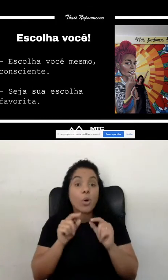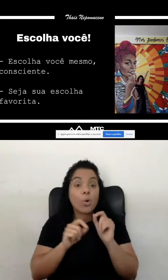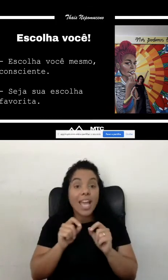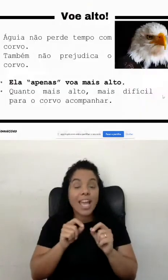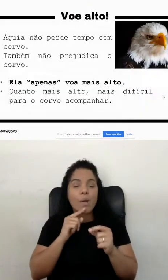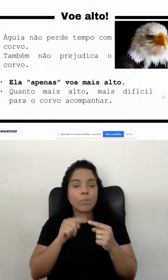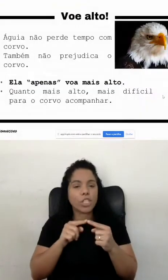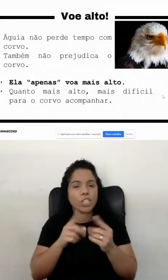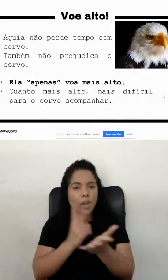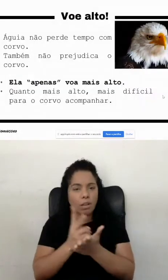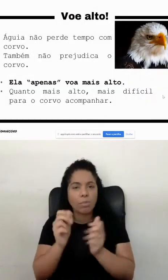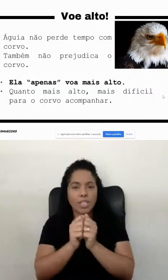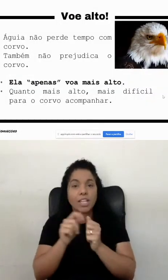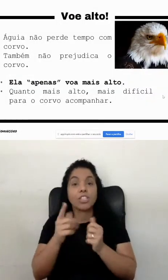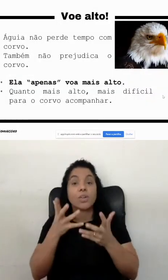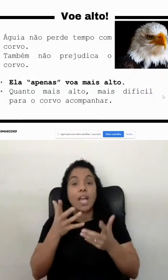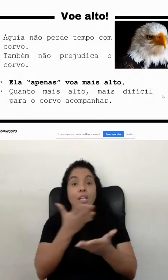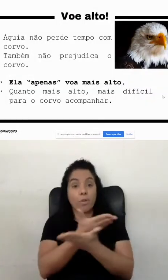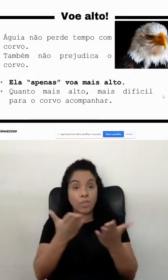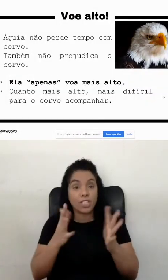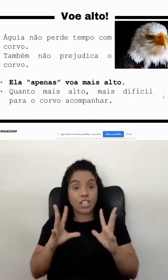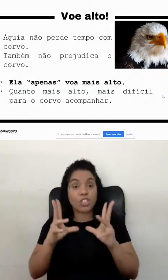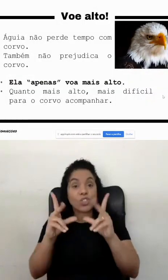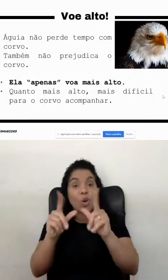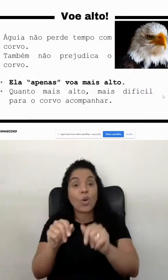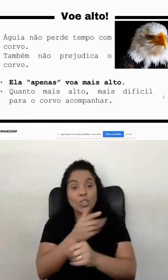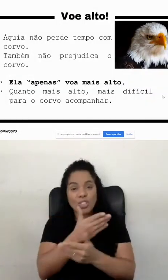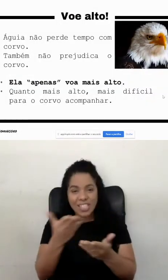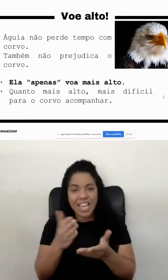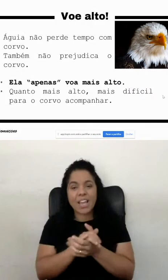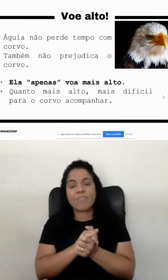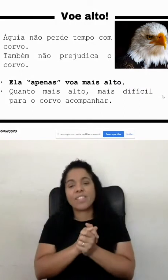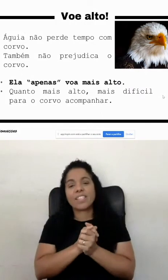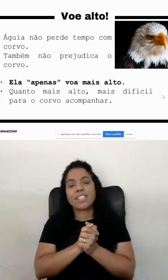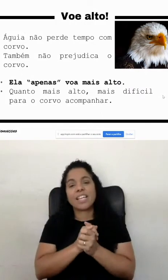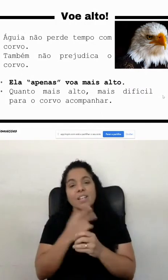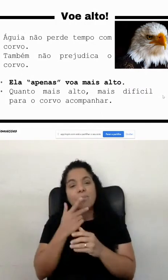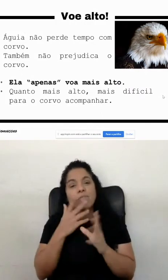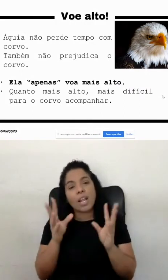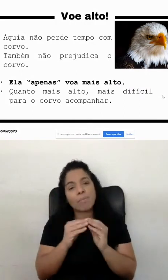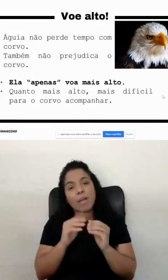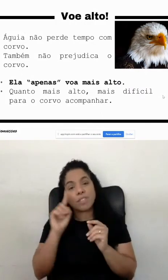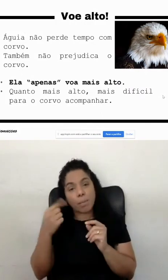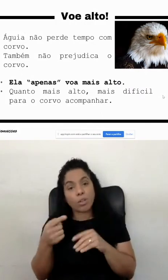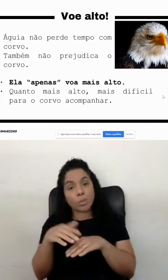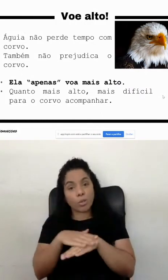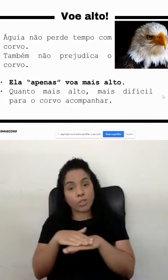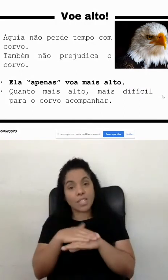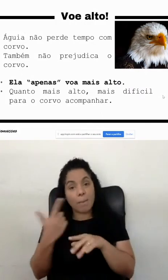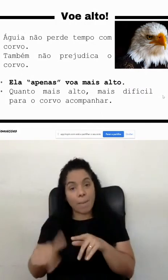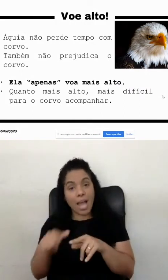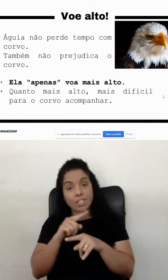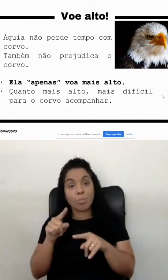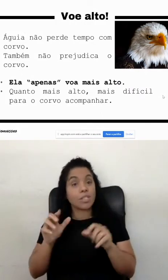né? E o que eu desejo para vocês todos, falando com uma fala bem breve, depois a gente pode falar muito mais sobre isso,